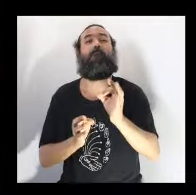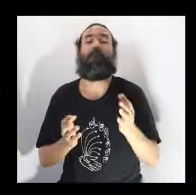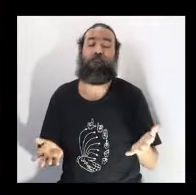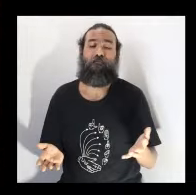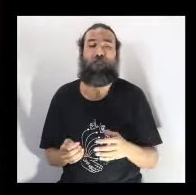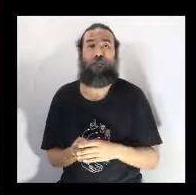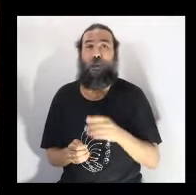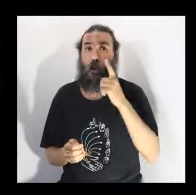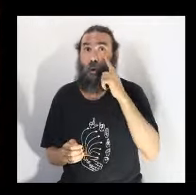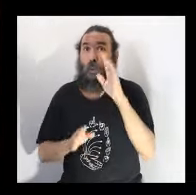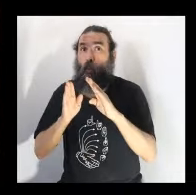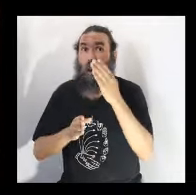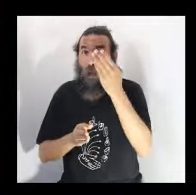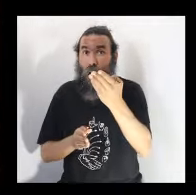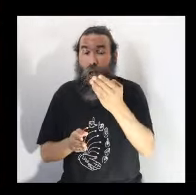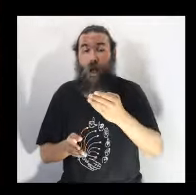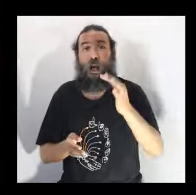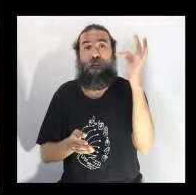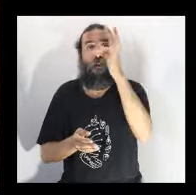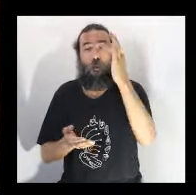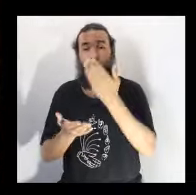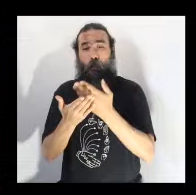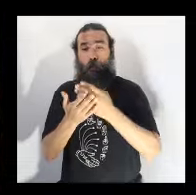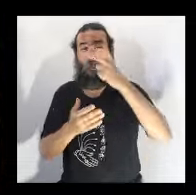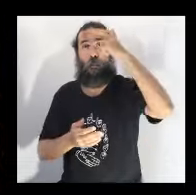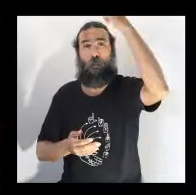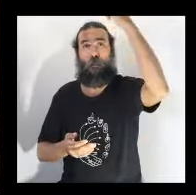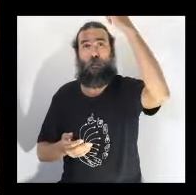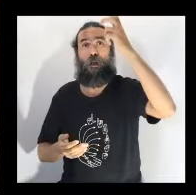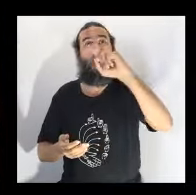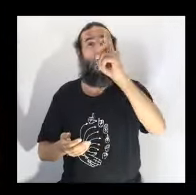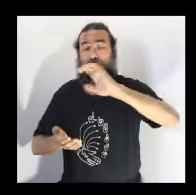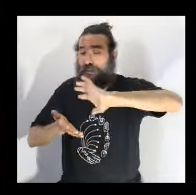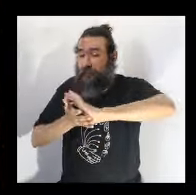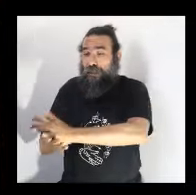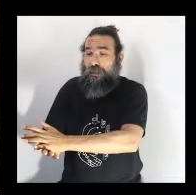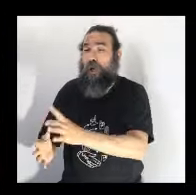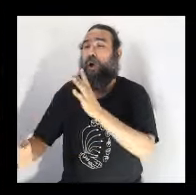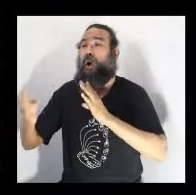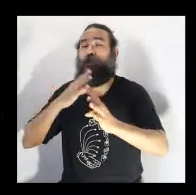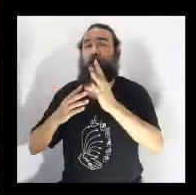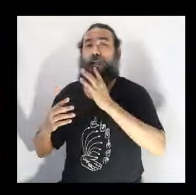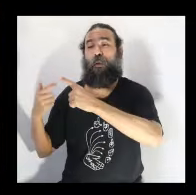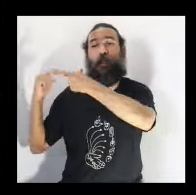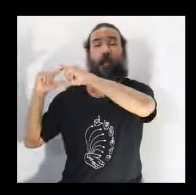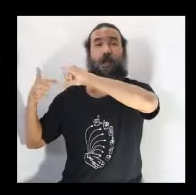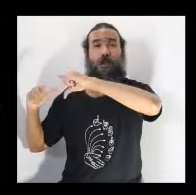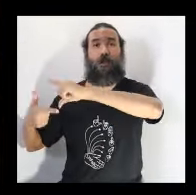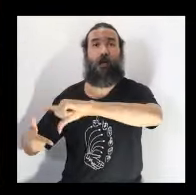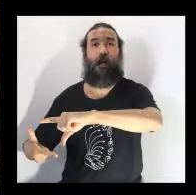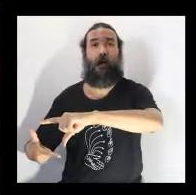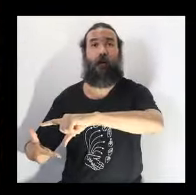o cuidado mundo acadêmico oi para aqui nessa interação não usa o seu mundo lógico para